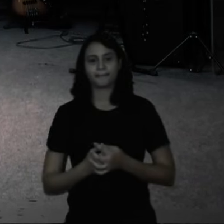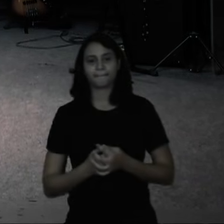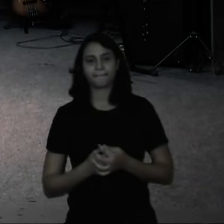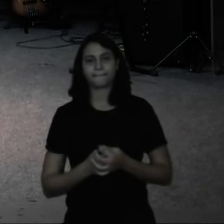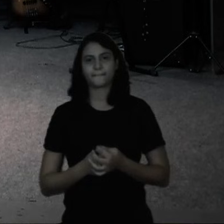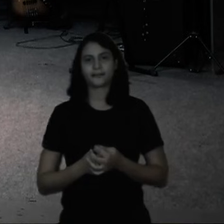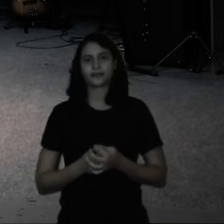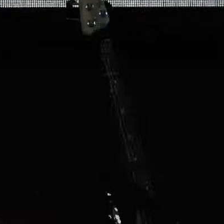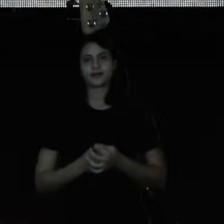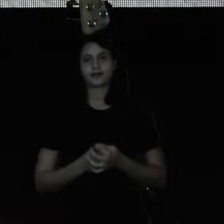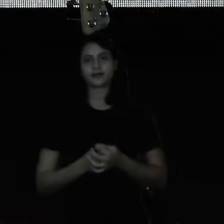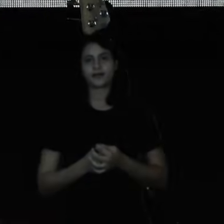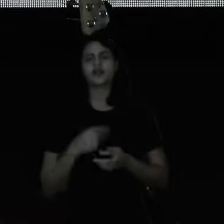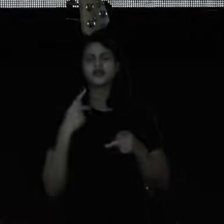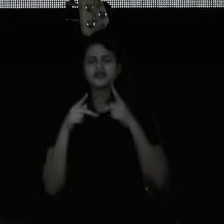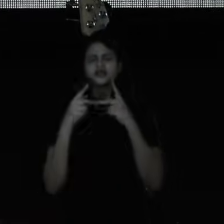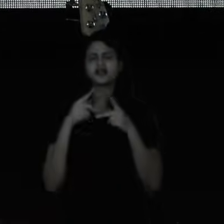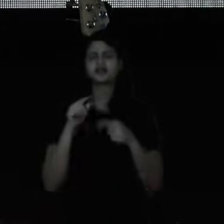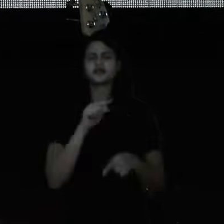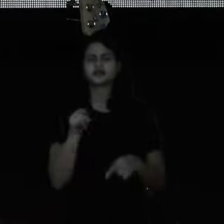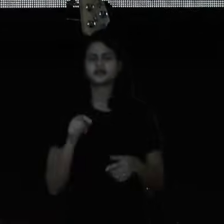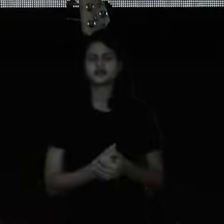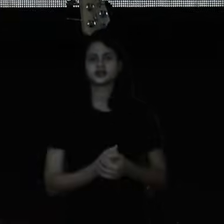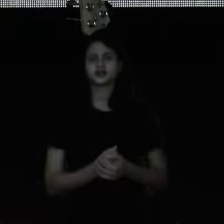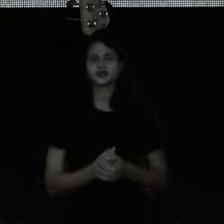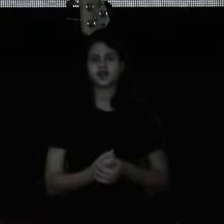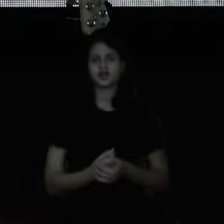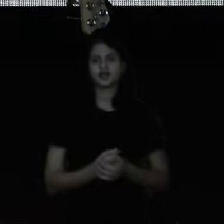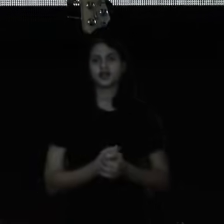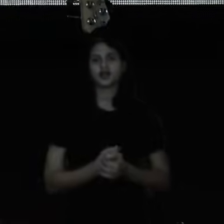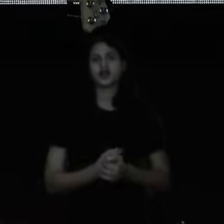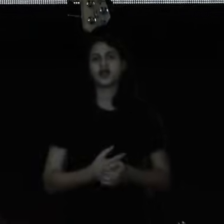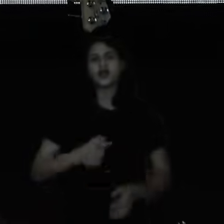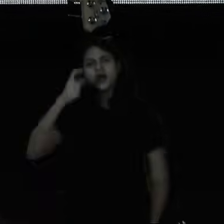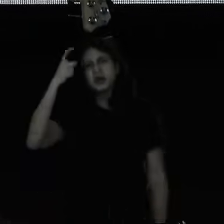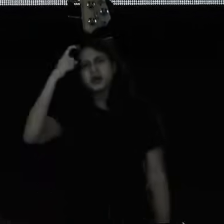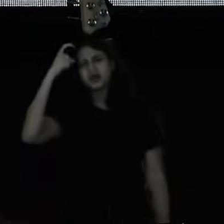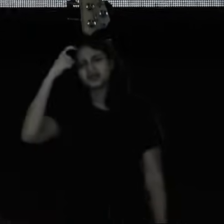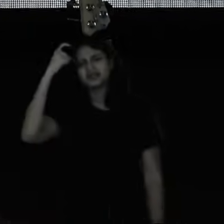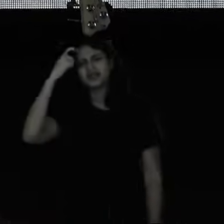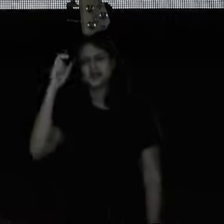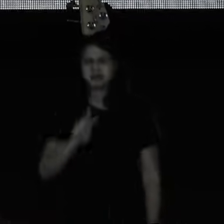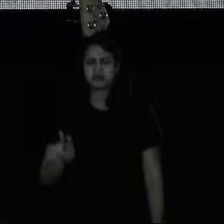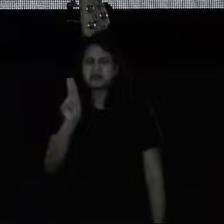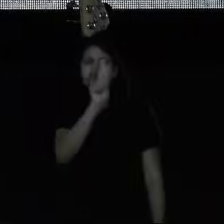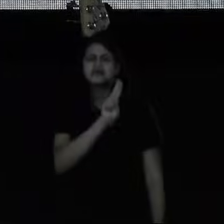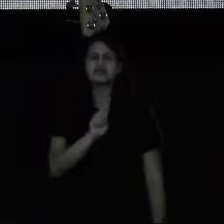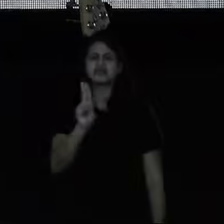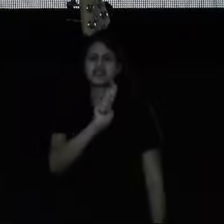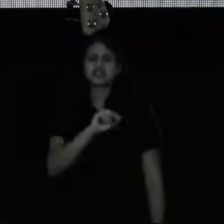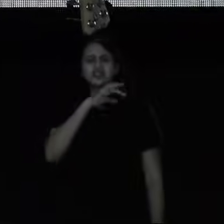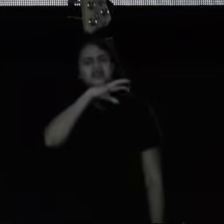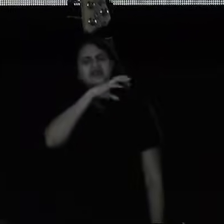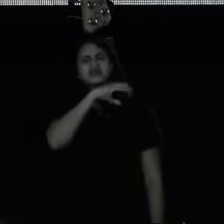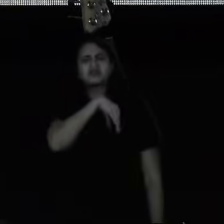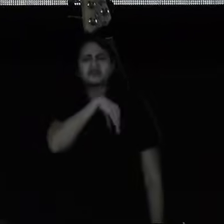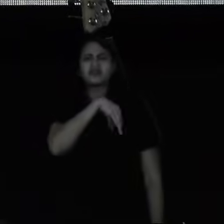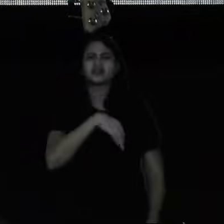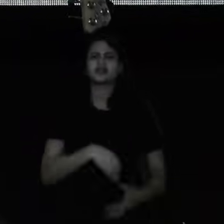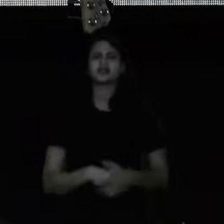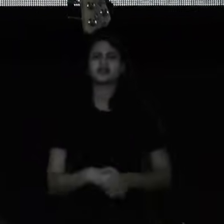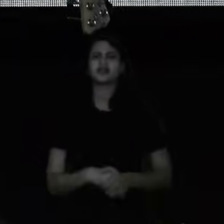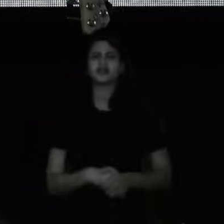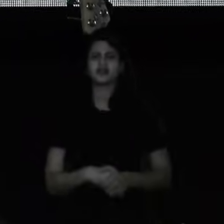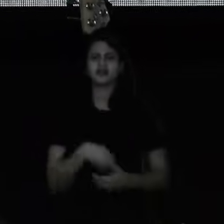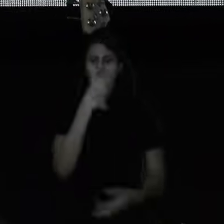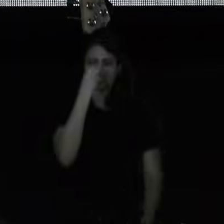Deixa eu te dizer. O diabo muitas vezes pega isso de uma forma negativa para fazer com que esse espírito de rejeição domine a nossa vida.